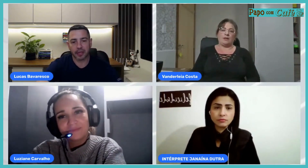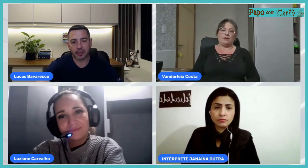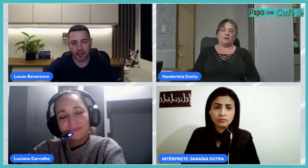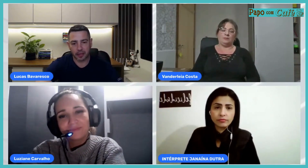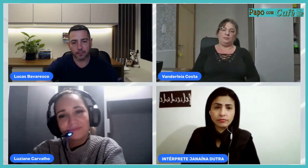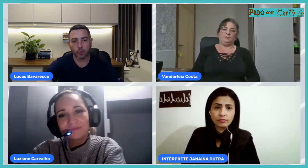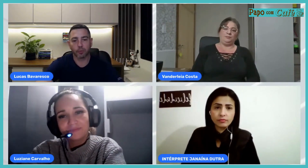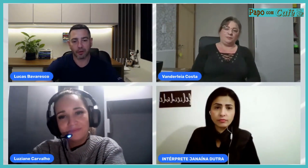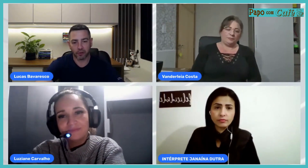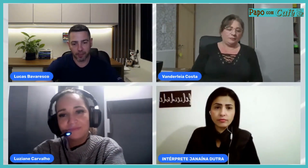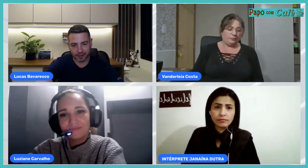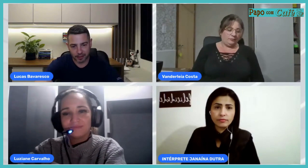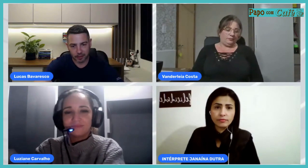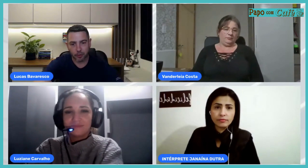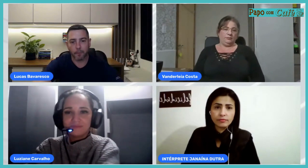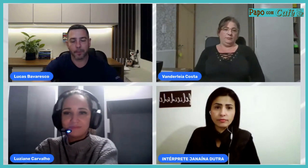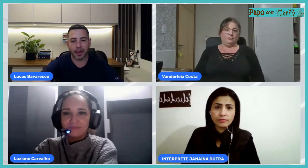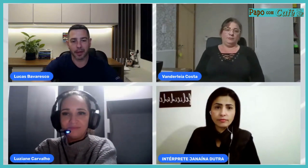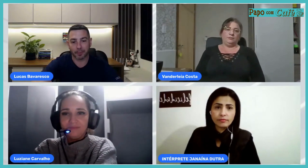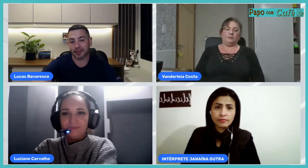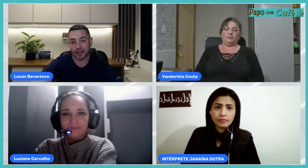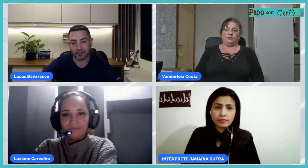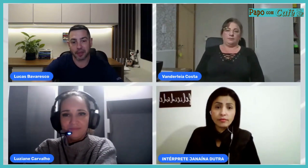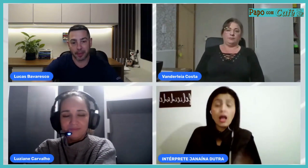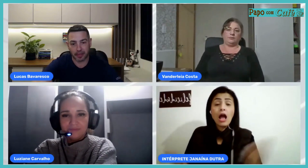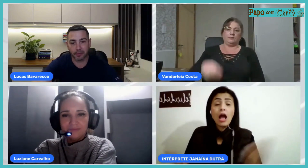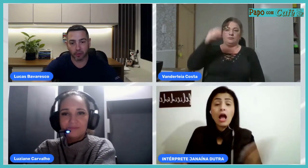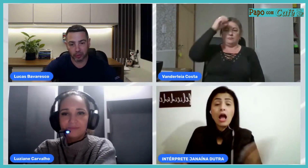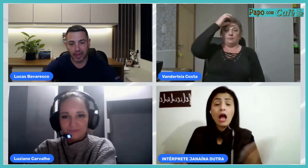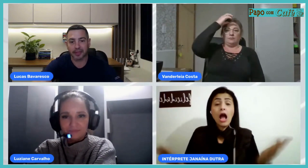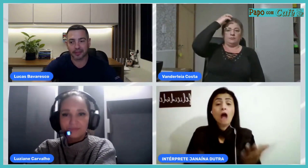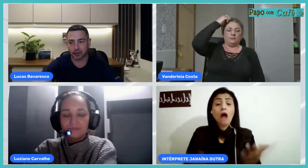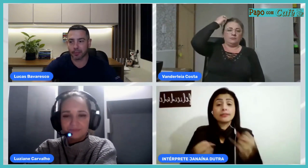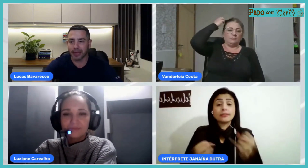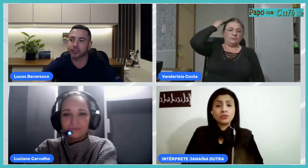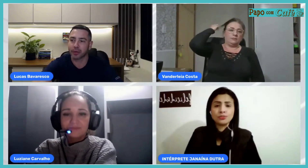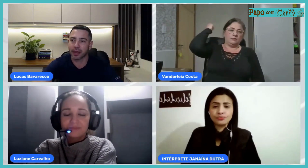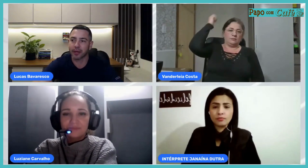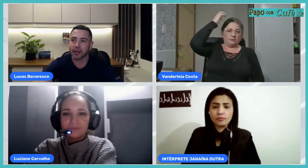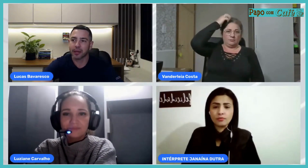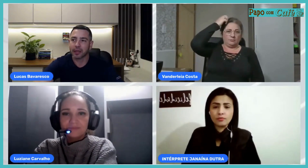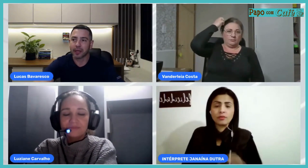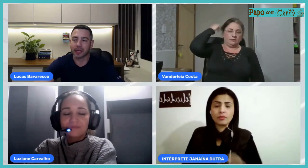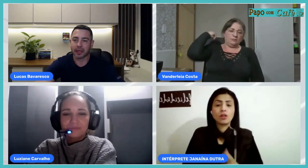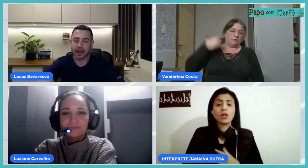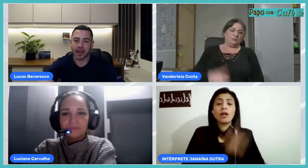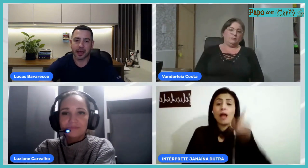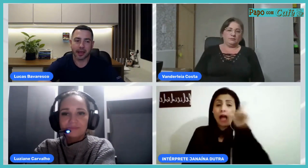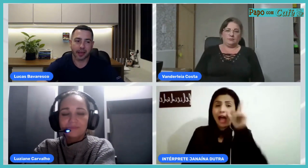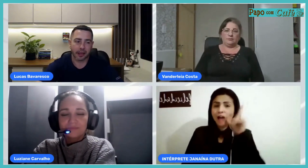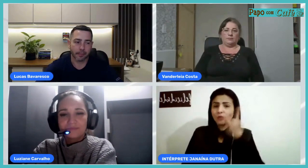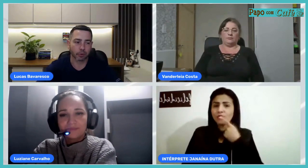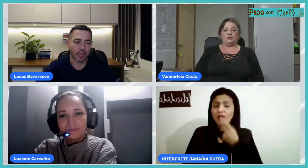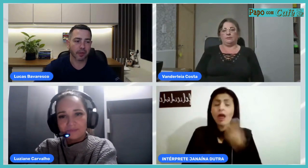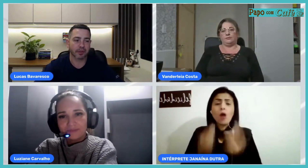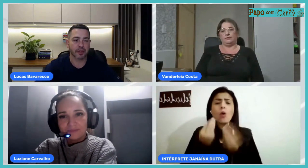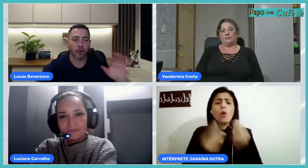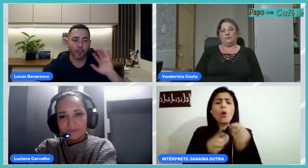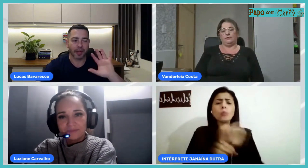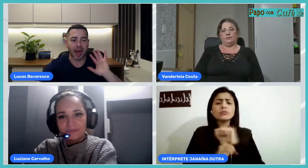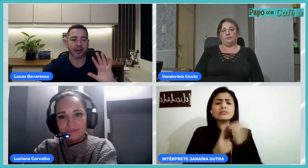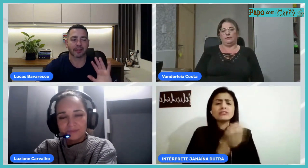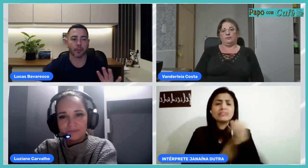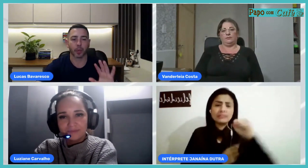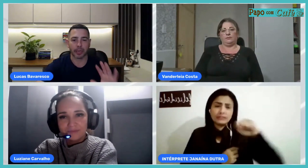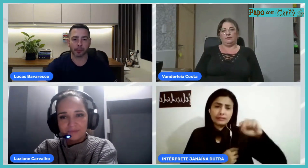O Senac ele tem uma formação para CFC mesmo, voltada ensino básico, né? Que é montado em